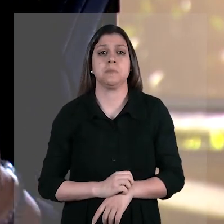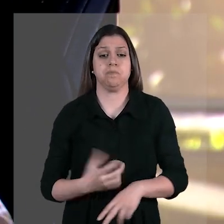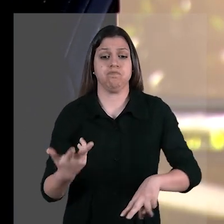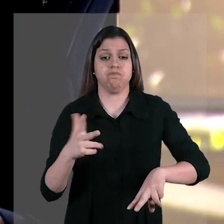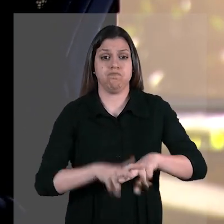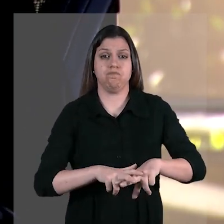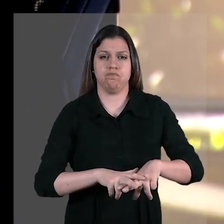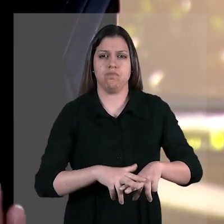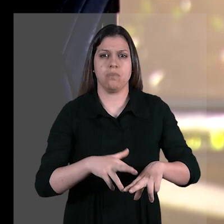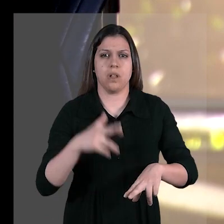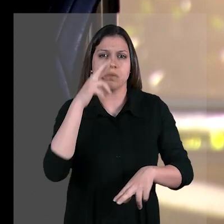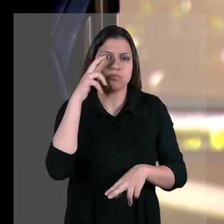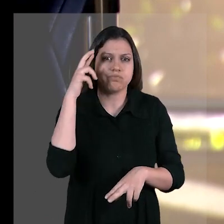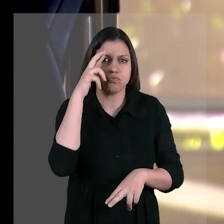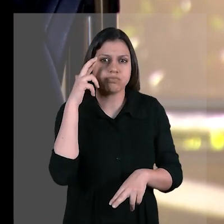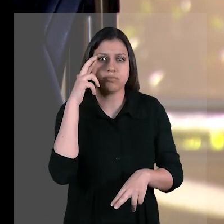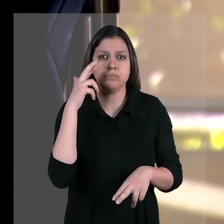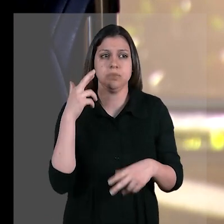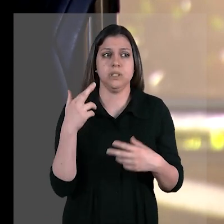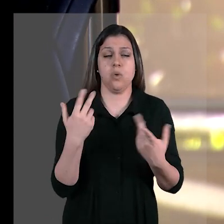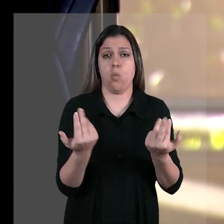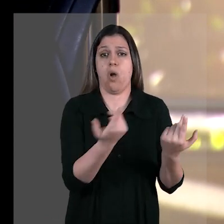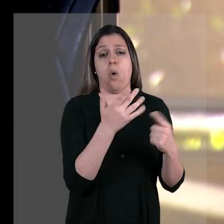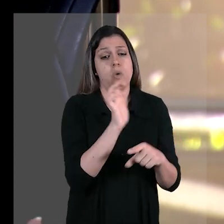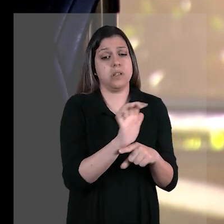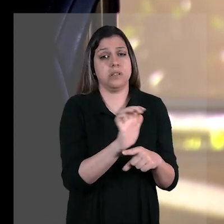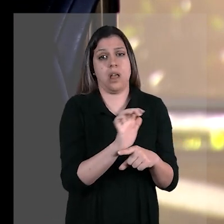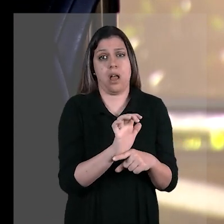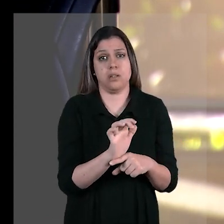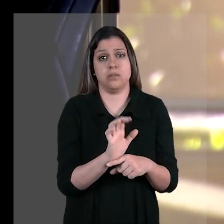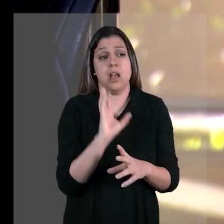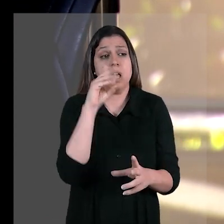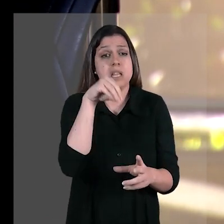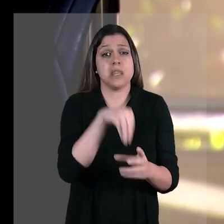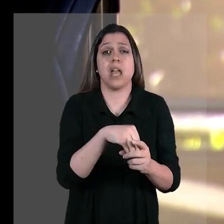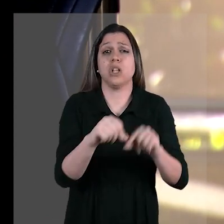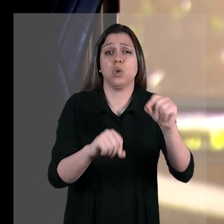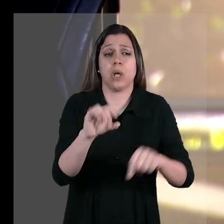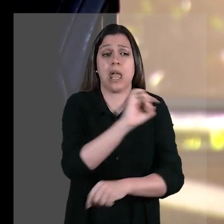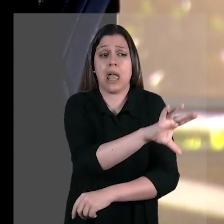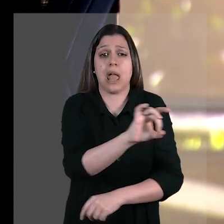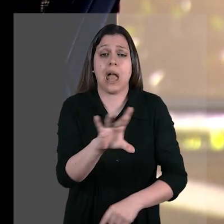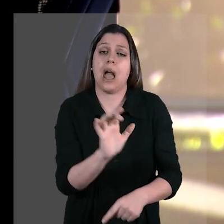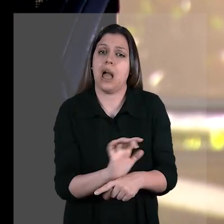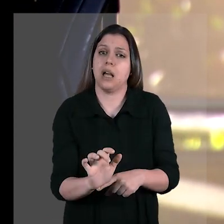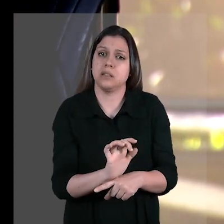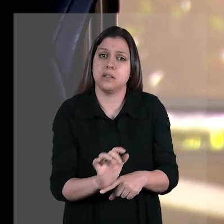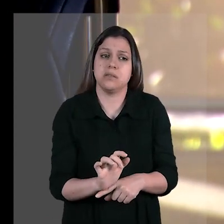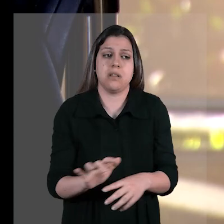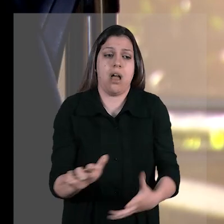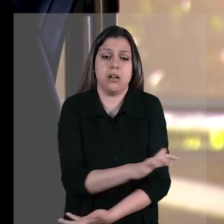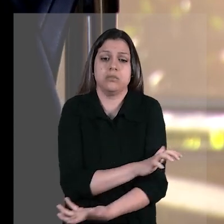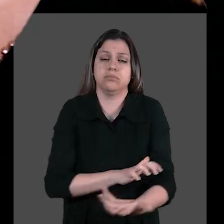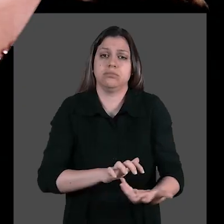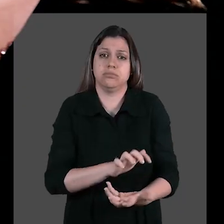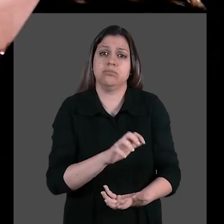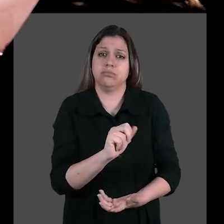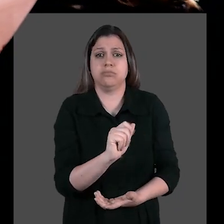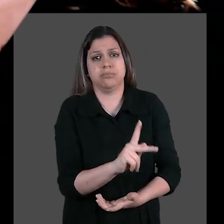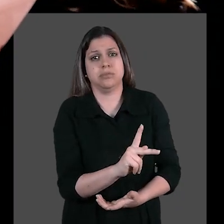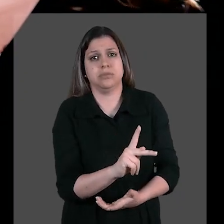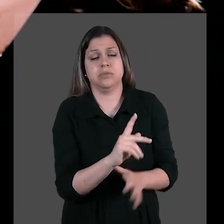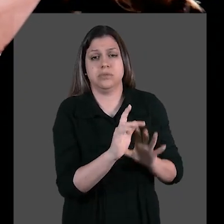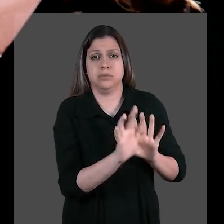penitenciários ficaram conforme os estados, ou seja, dentro da reforma que vai ser feita através dos servidores do estado. Não vai